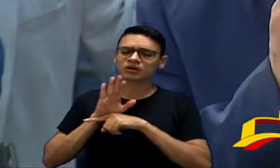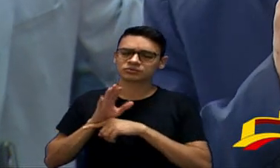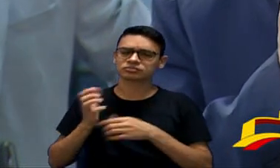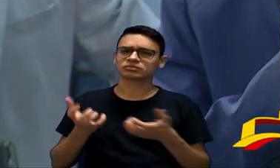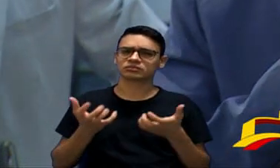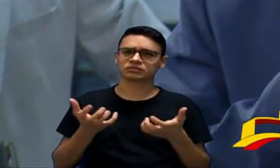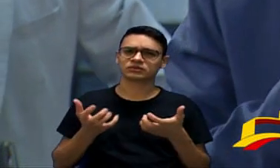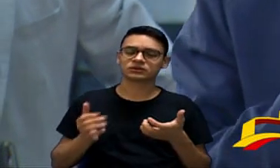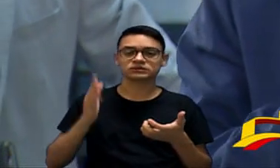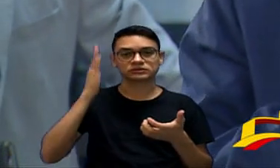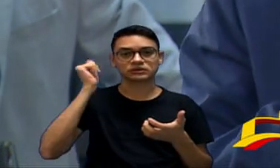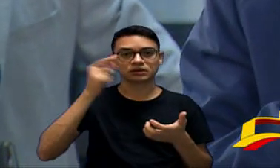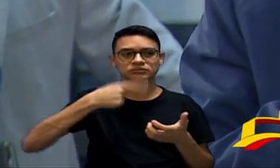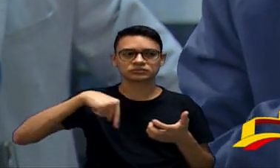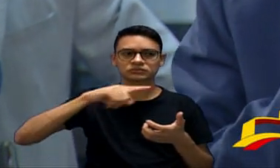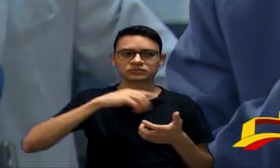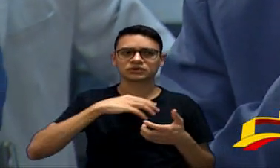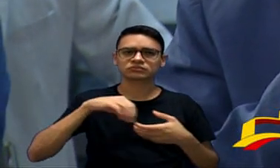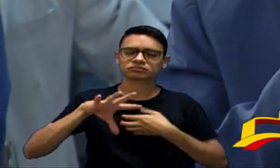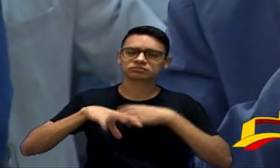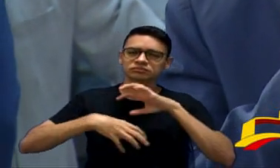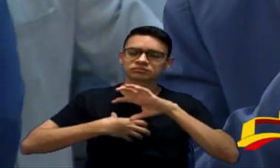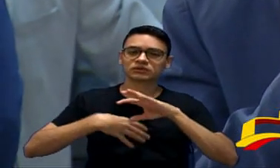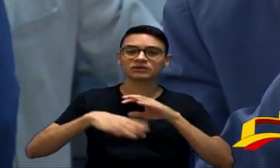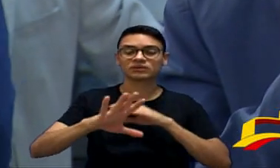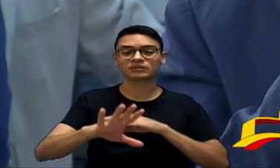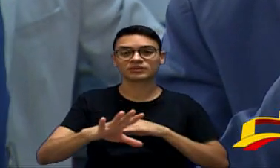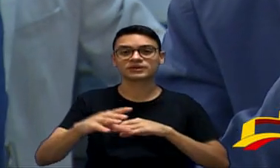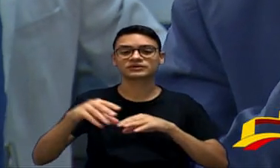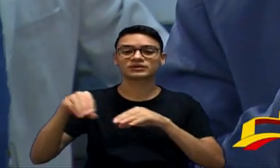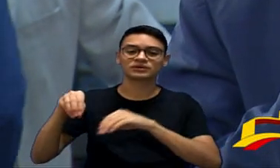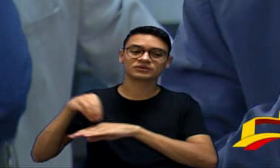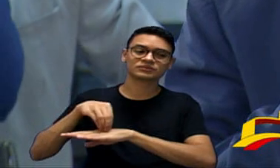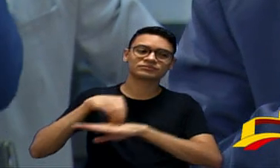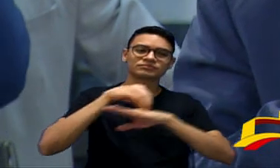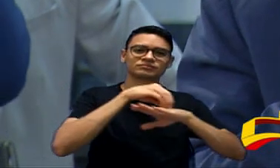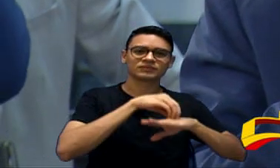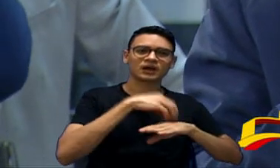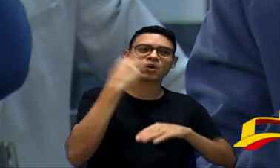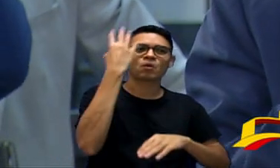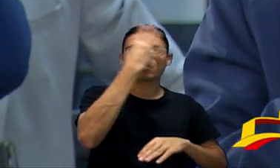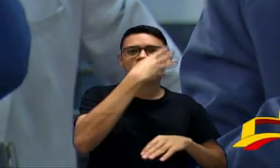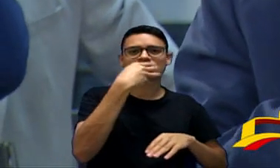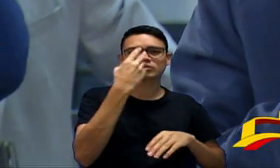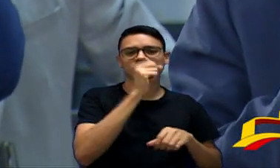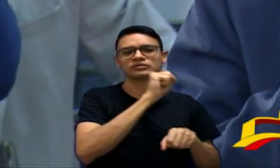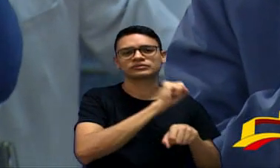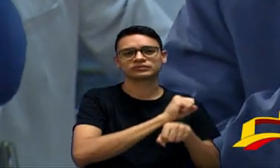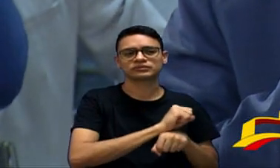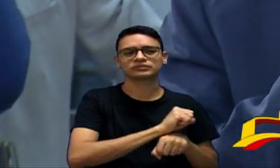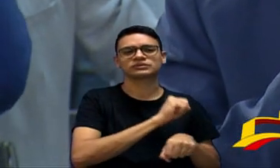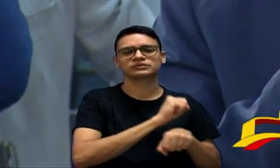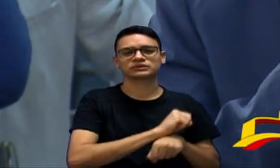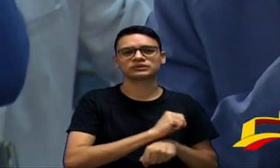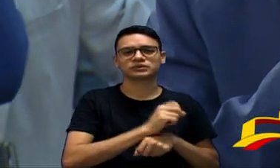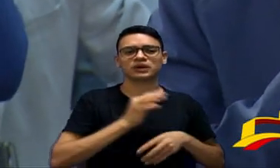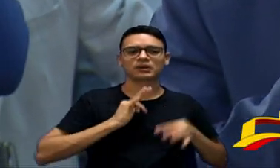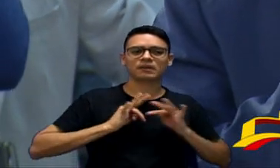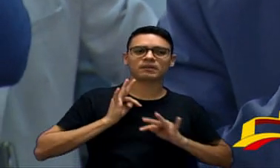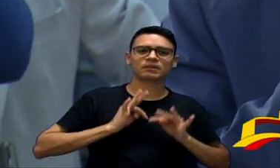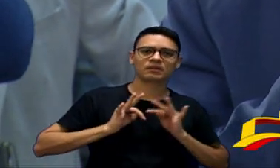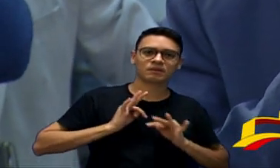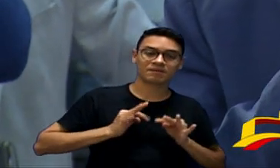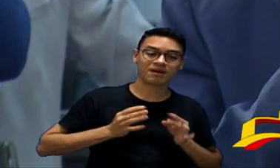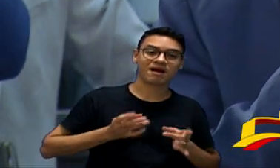mundo tem essa necessidade de poder ajudar, mas tem que levar a pessoa e ficar acompanhando há 4 horas, 5 horas, muitas vezes dá para fazer o hemodiálise que vem